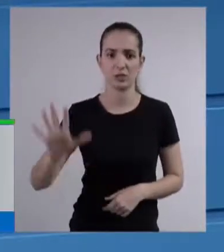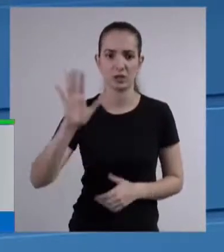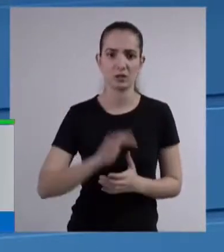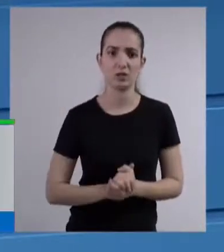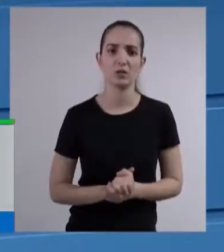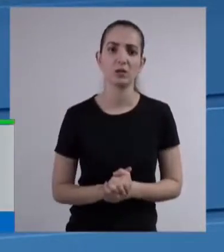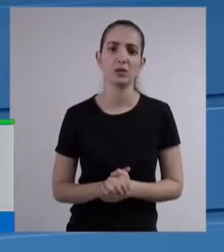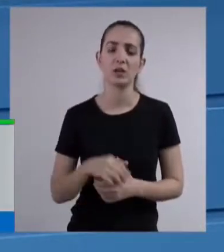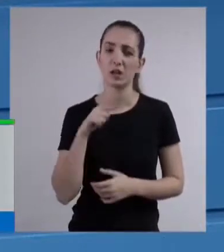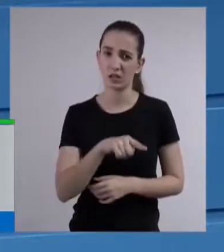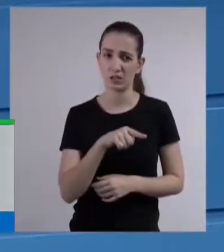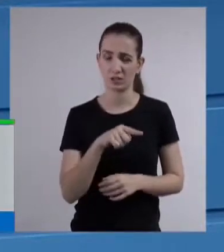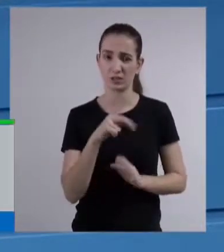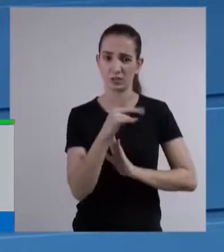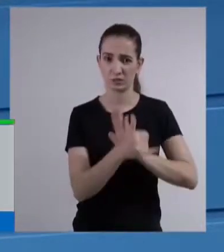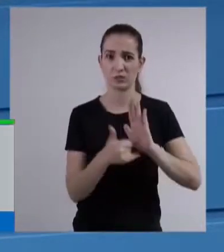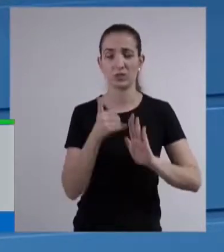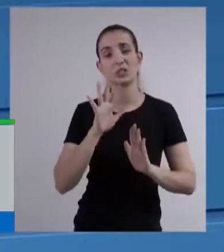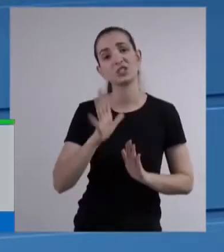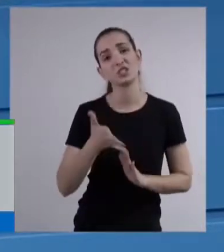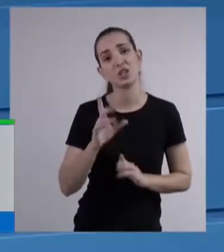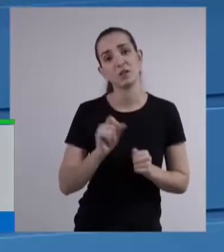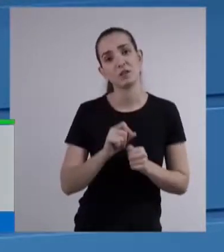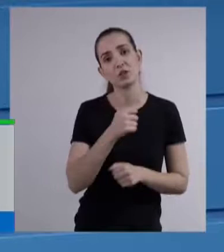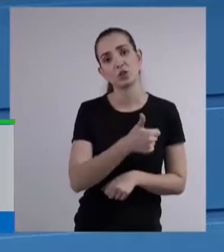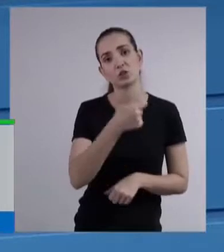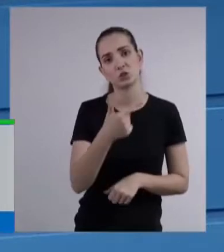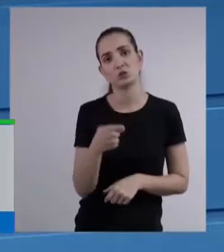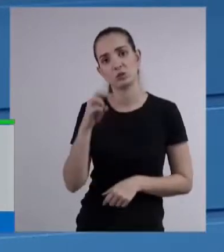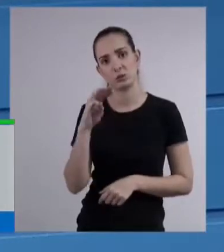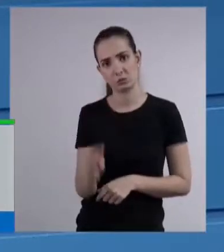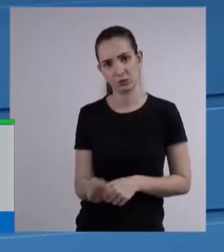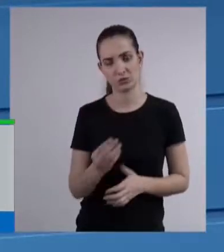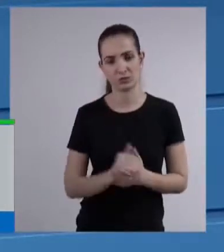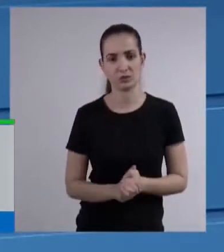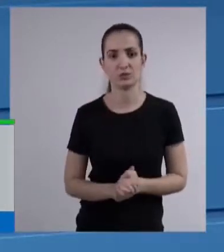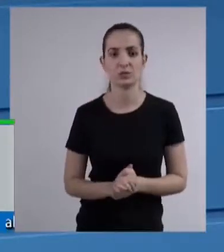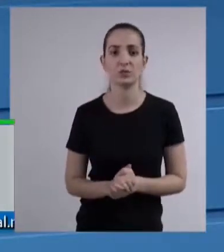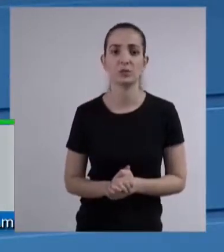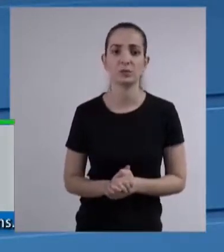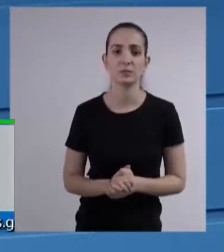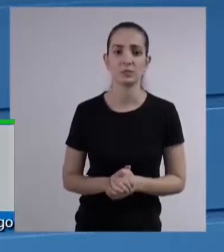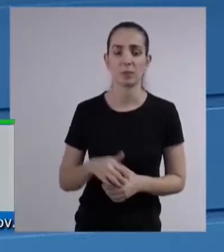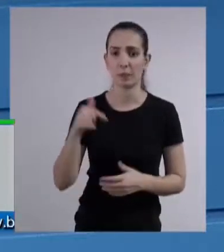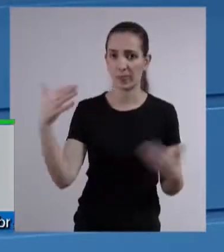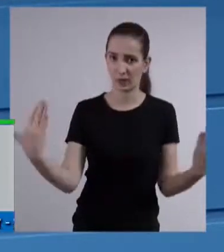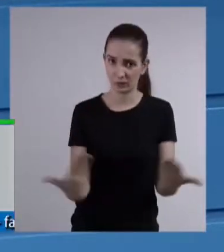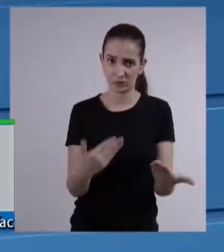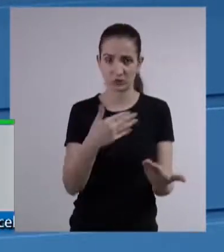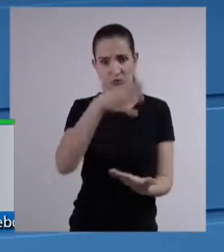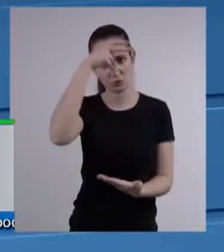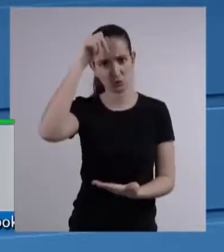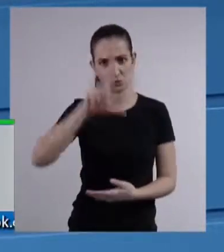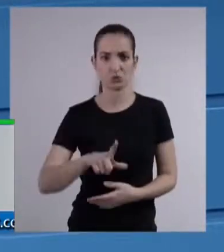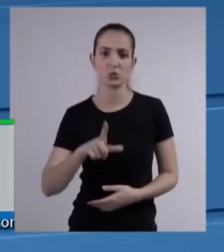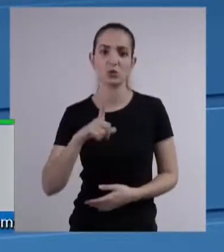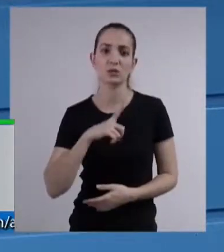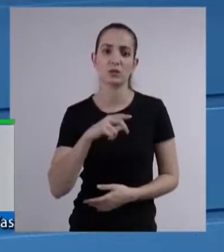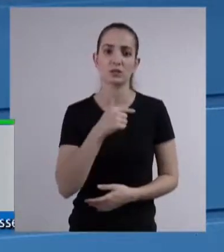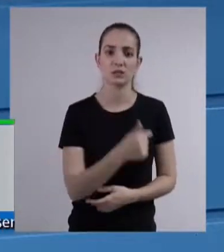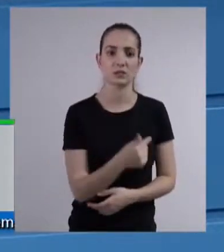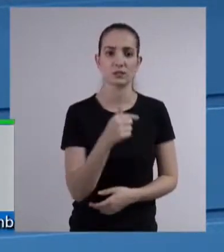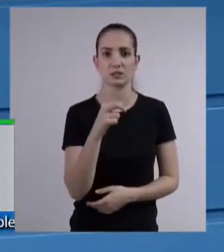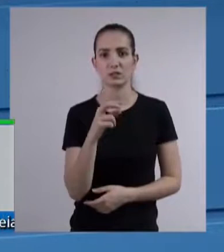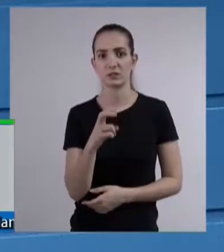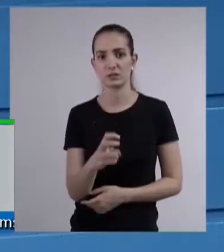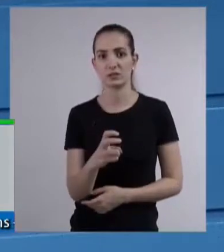projeto já foram executados 12 milhões. Chegou a ser executado 12 milhões. Sabe quanto tem no Mato Grosso do Sul hoje? R$